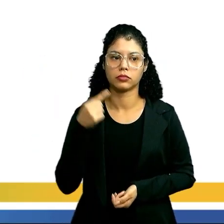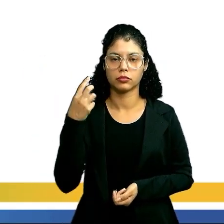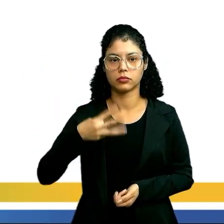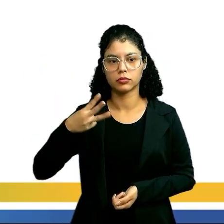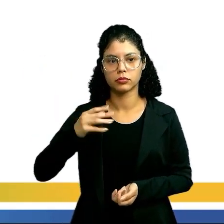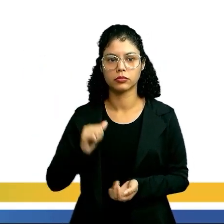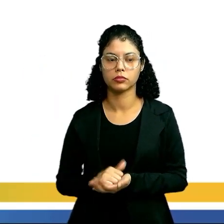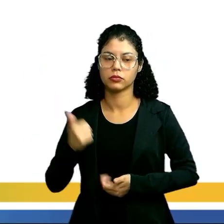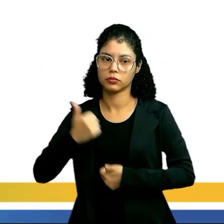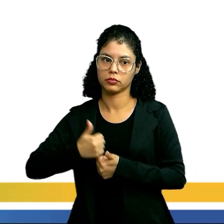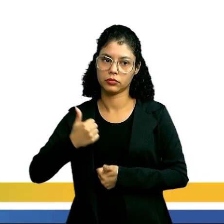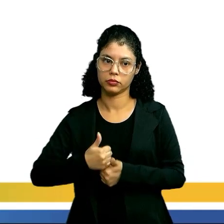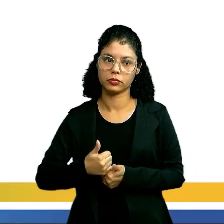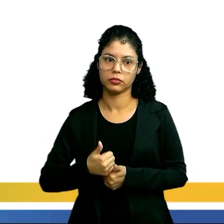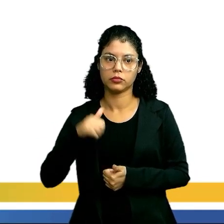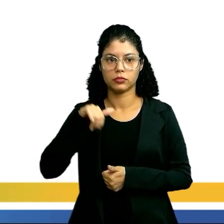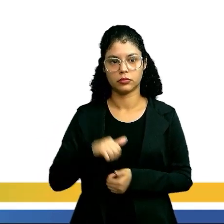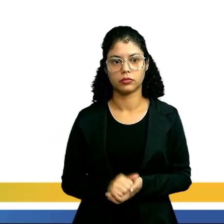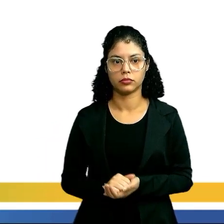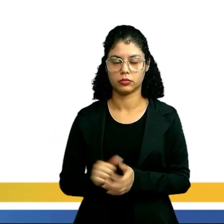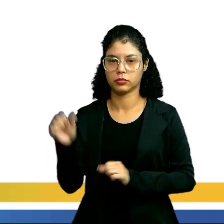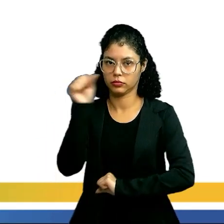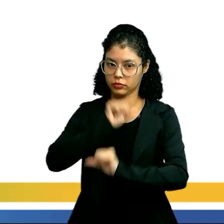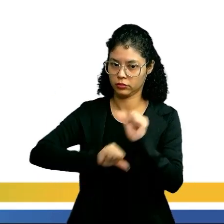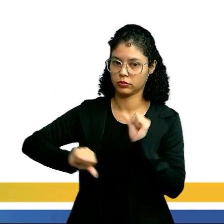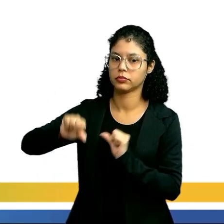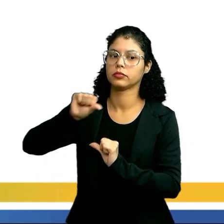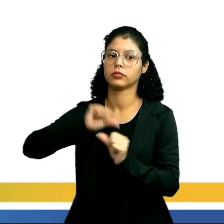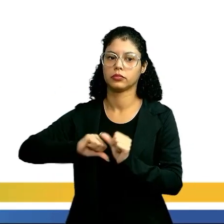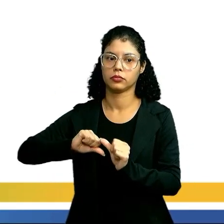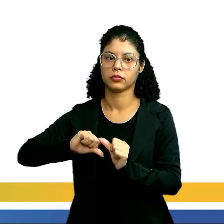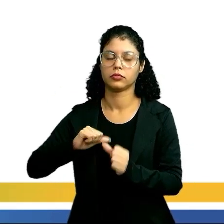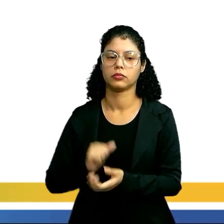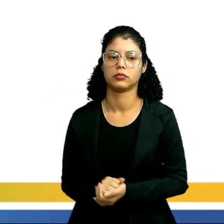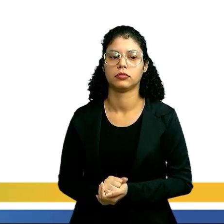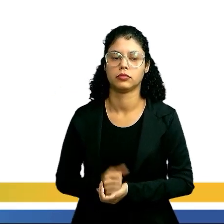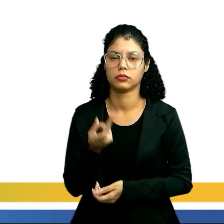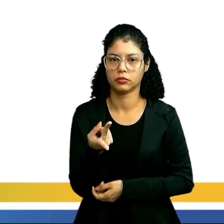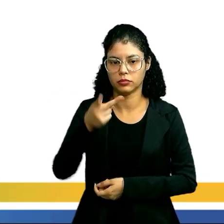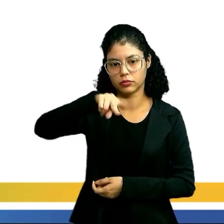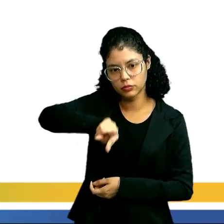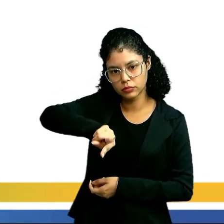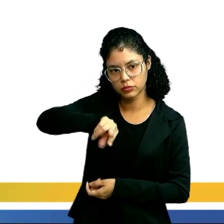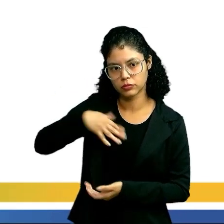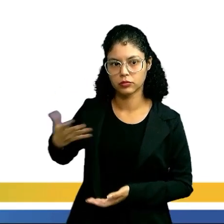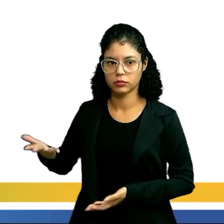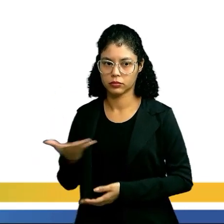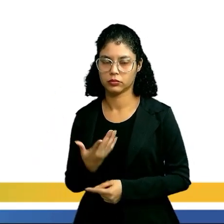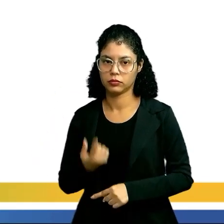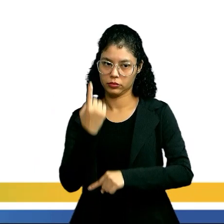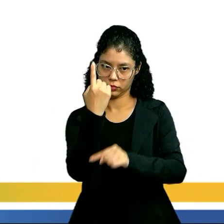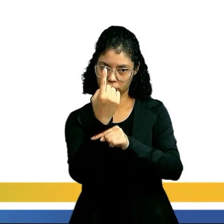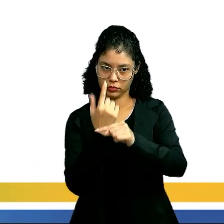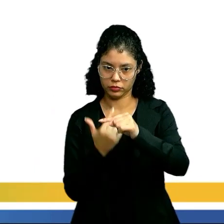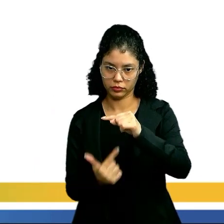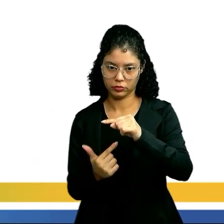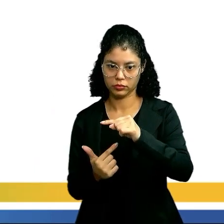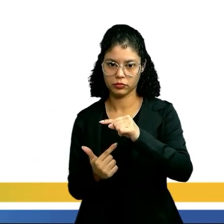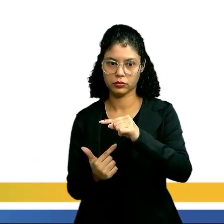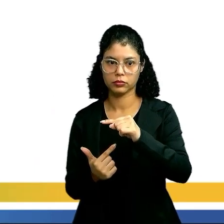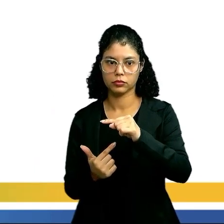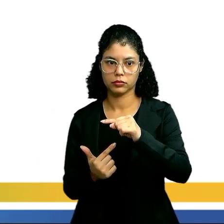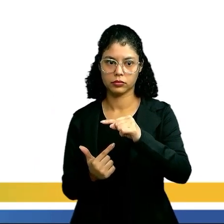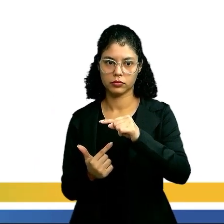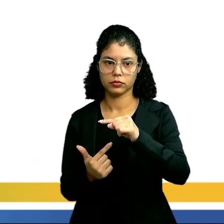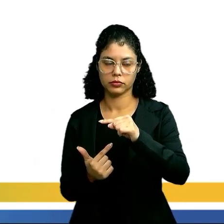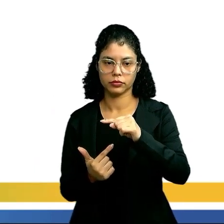3, ao substituirmos aqui, vai inverter a base. Ok? Com base nisso, se eu inverter a base, 2